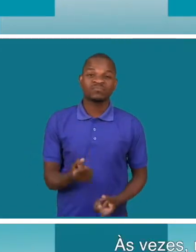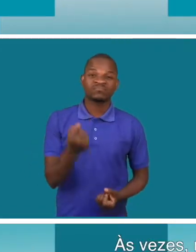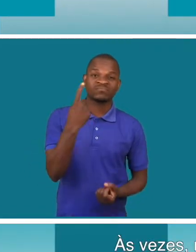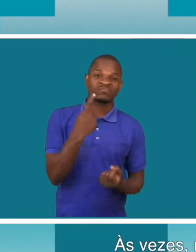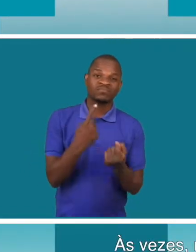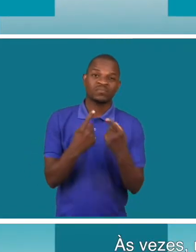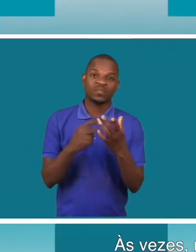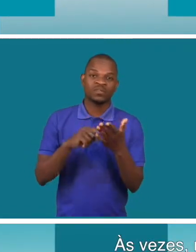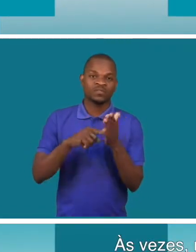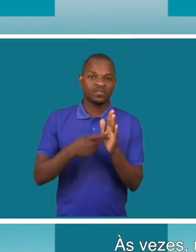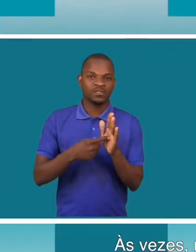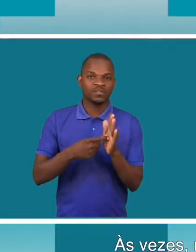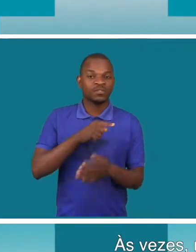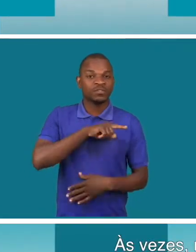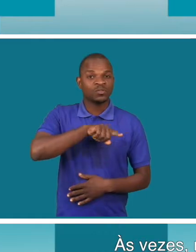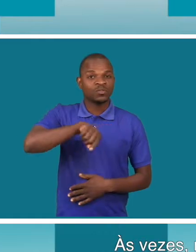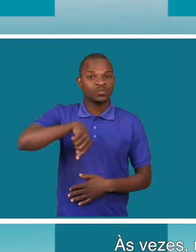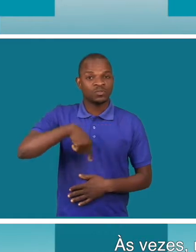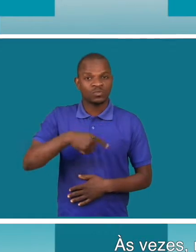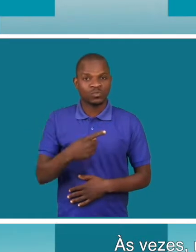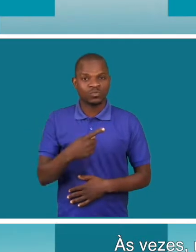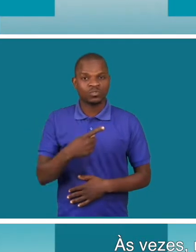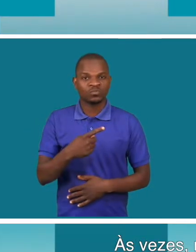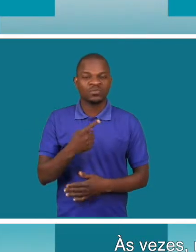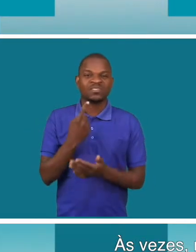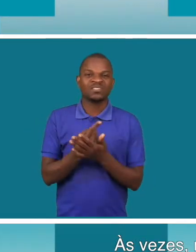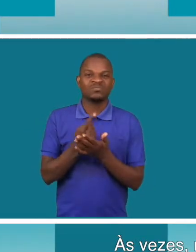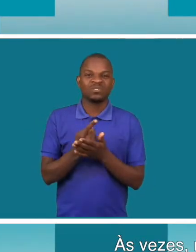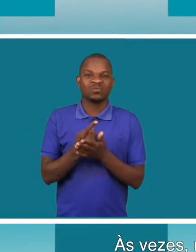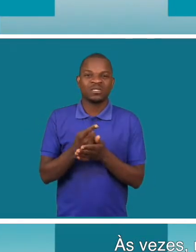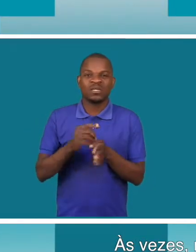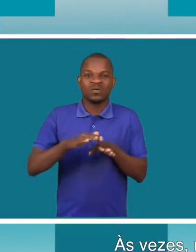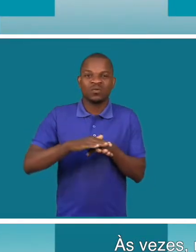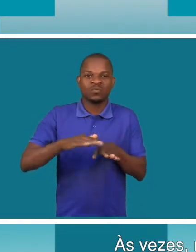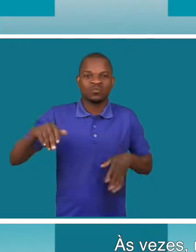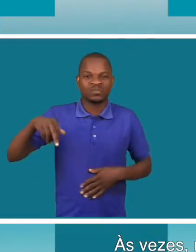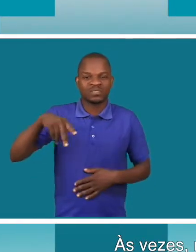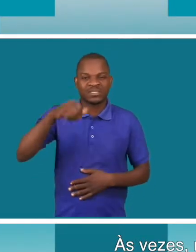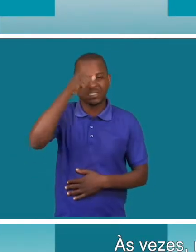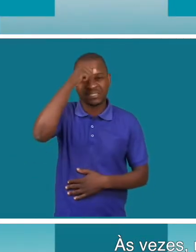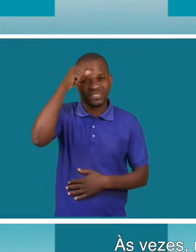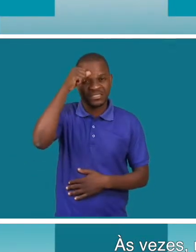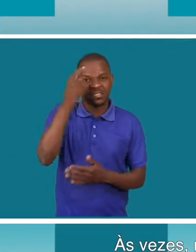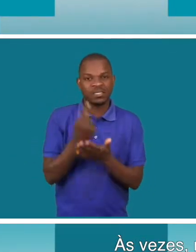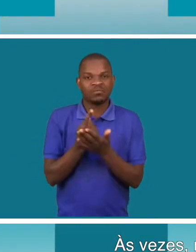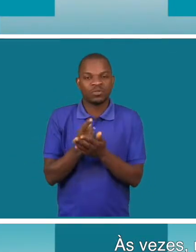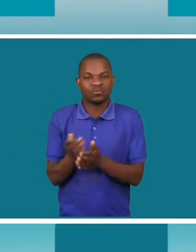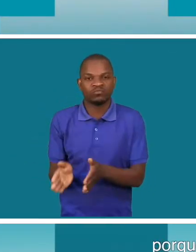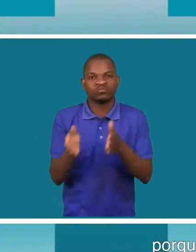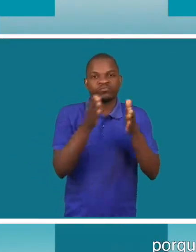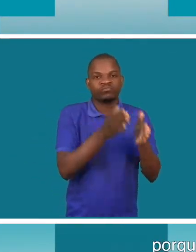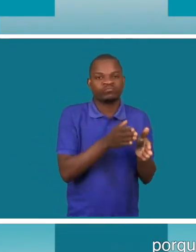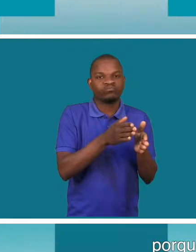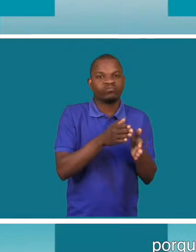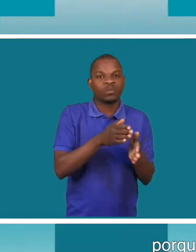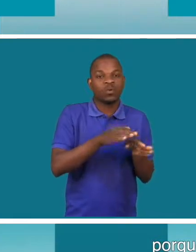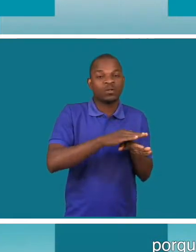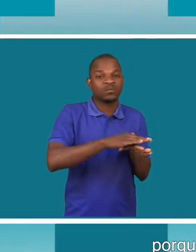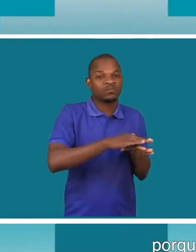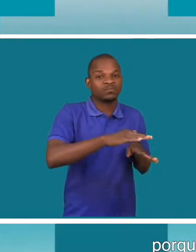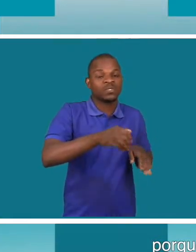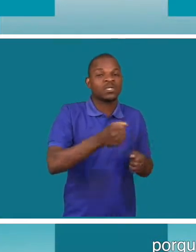às vezes somos nós temos que entrar na estrada andarmos de um com oscar com os próprios carros são